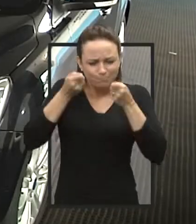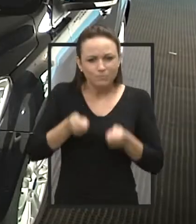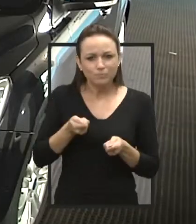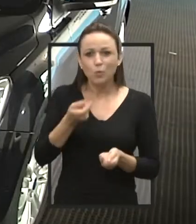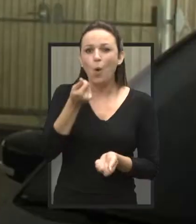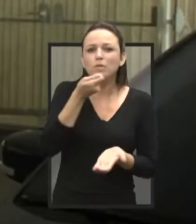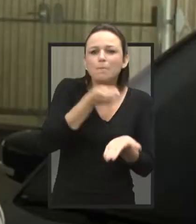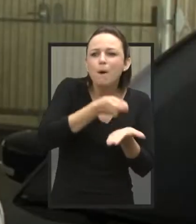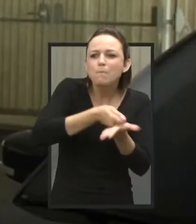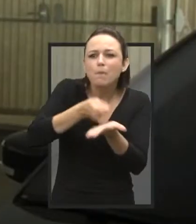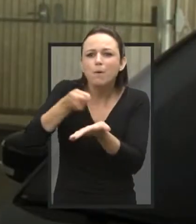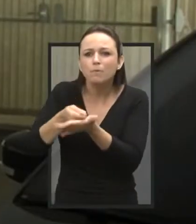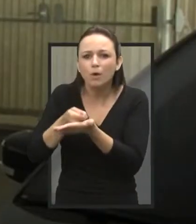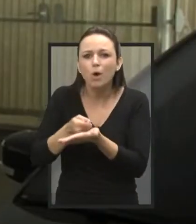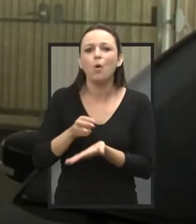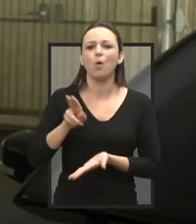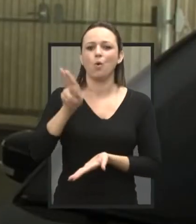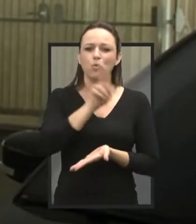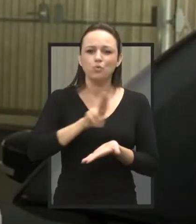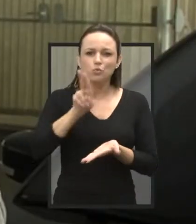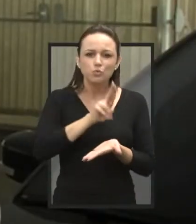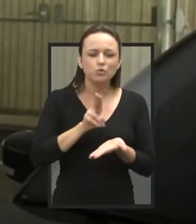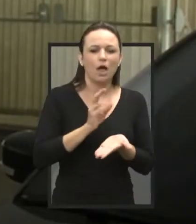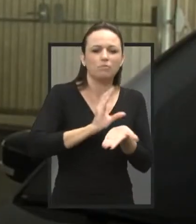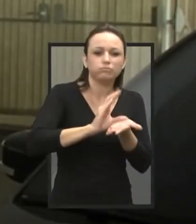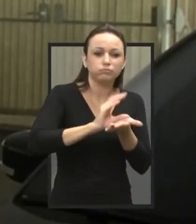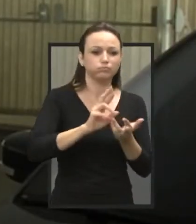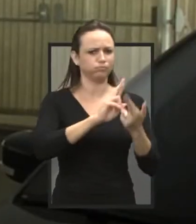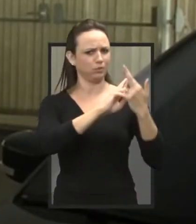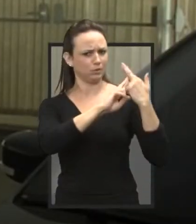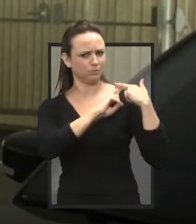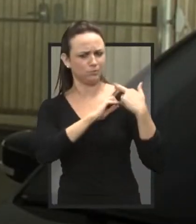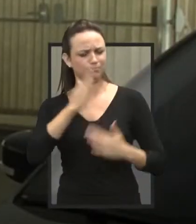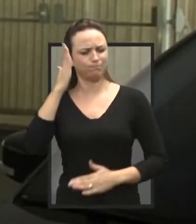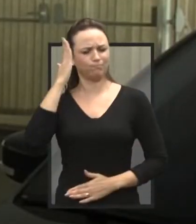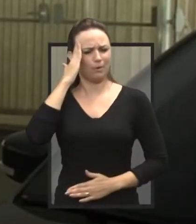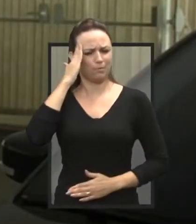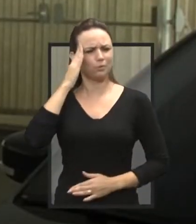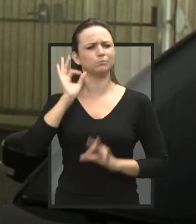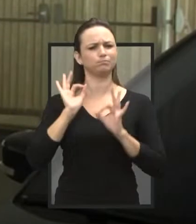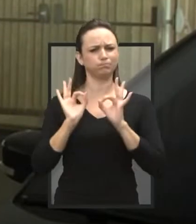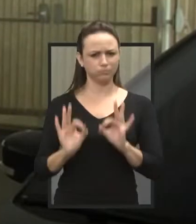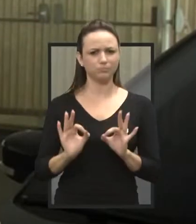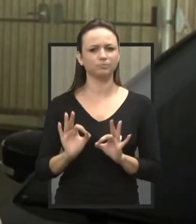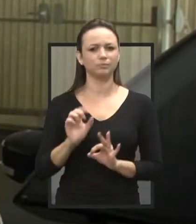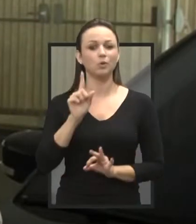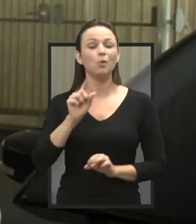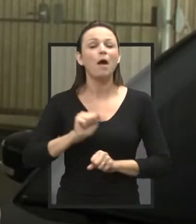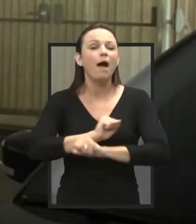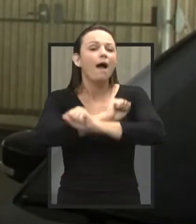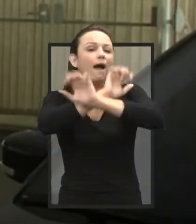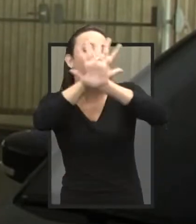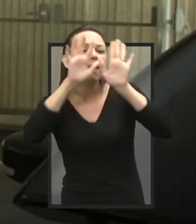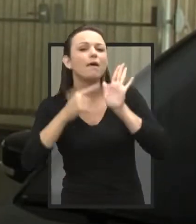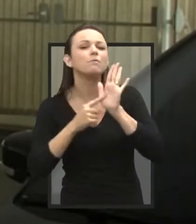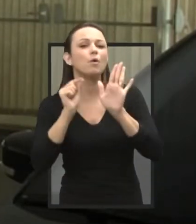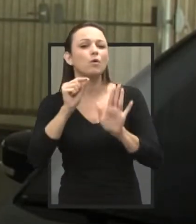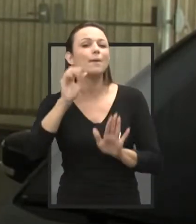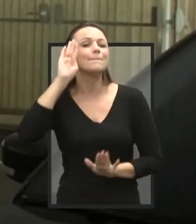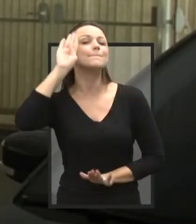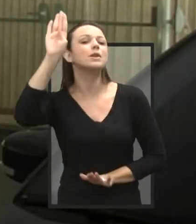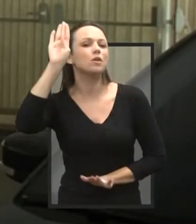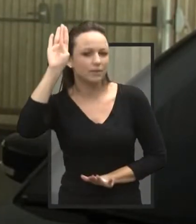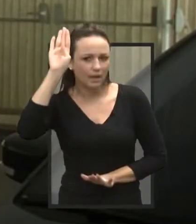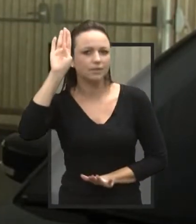das contas, buscando usar os recursos públicos com responsabilidade, com sabedoria e uma definição clara das nossas